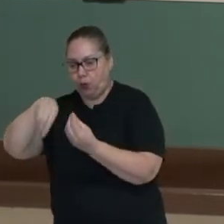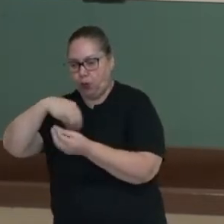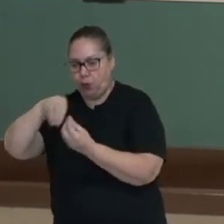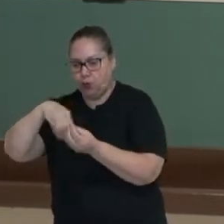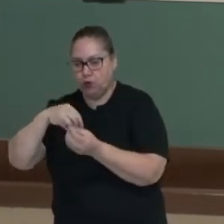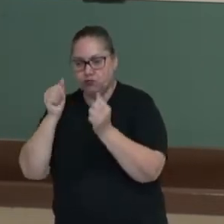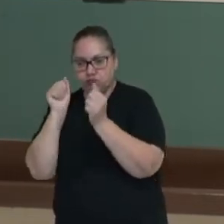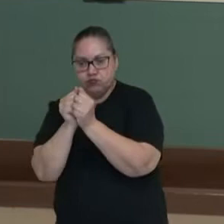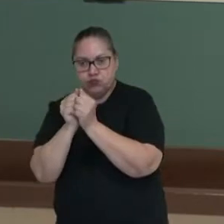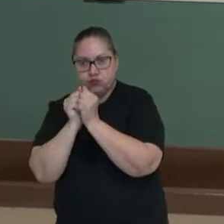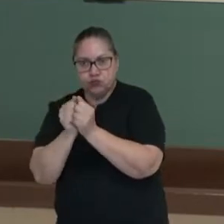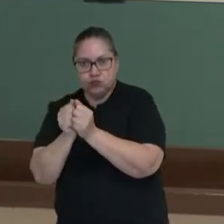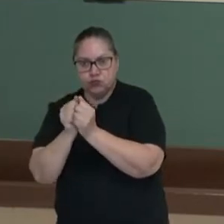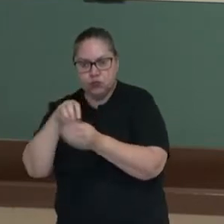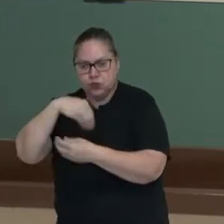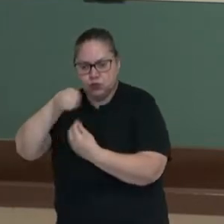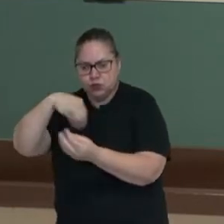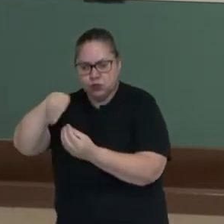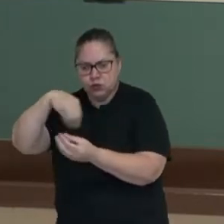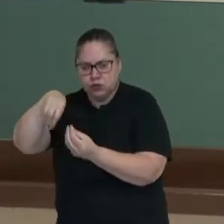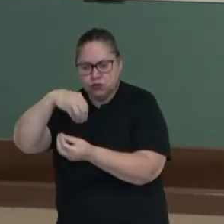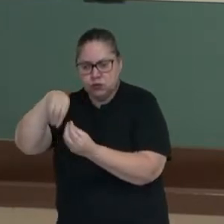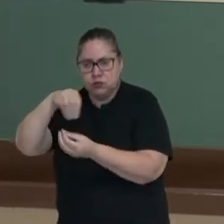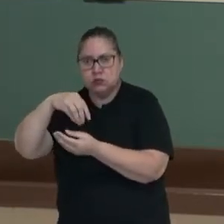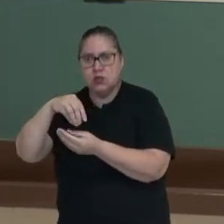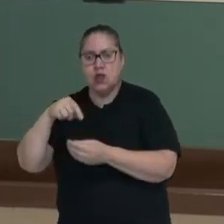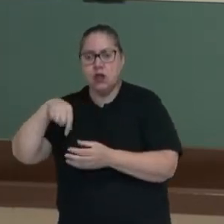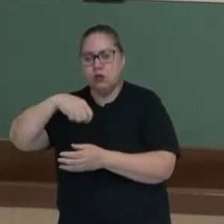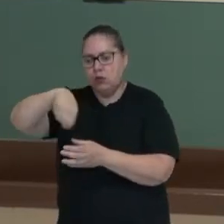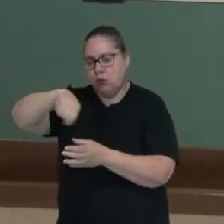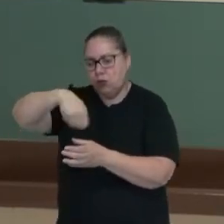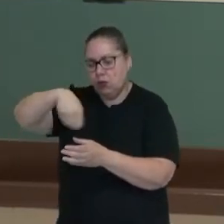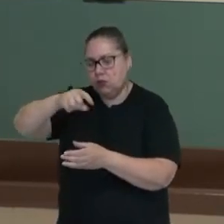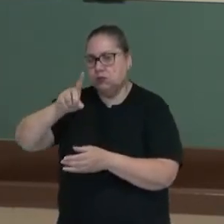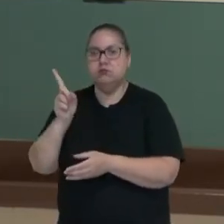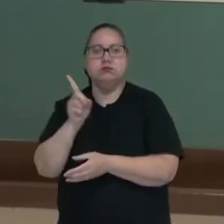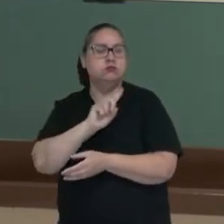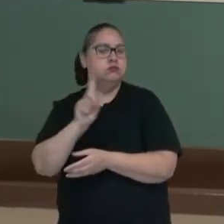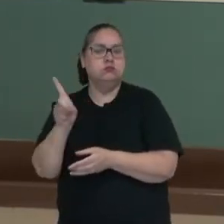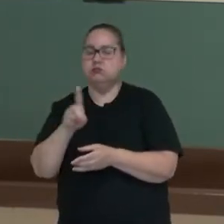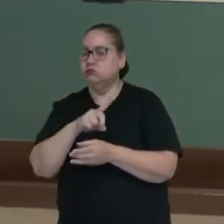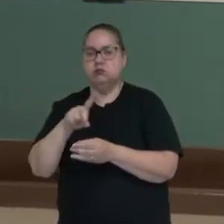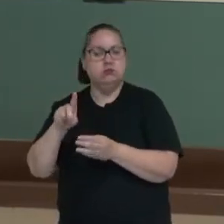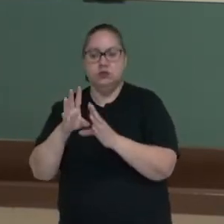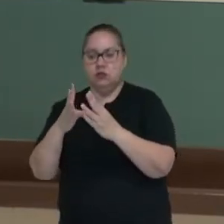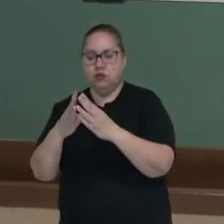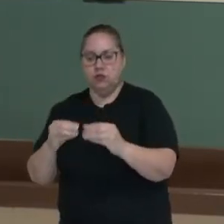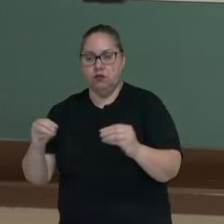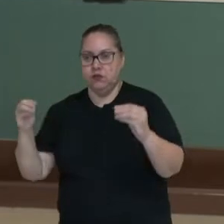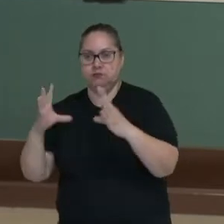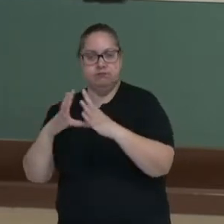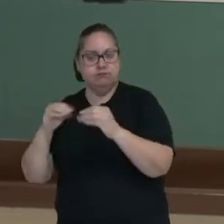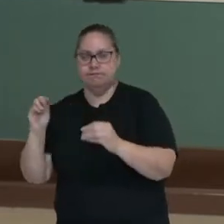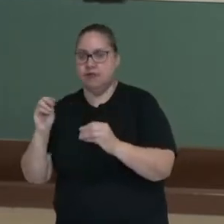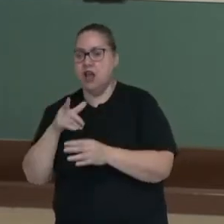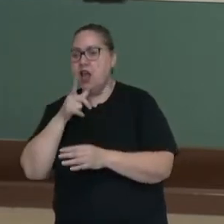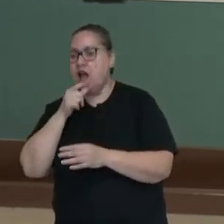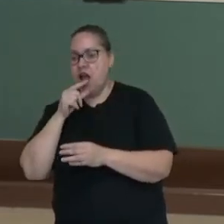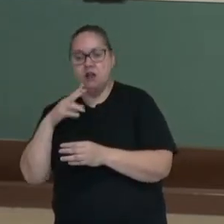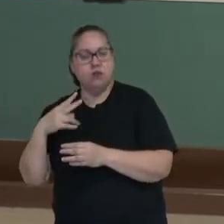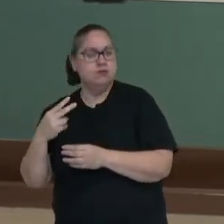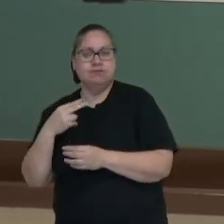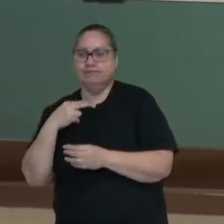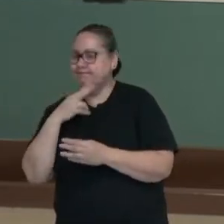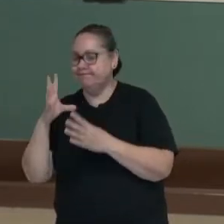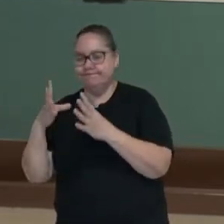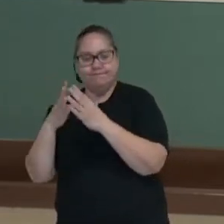colocar junto, misturar com a colher e não vai dissolver na água. A água não